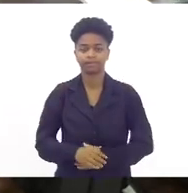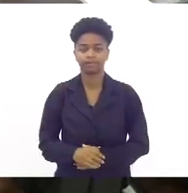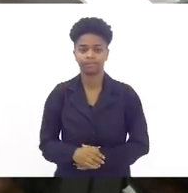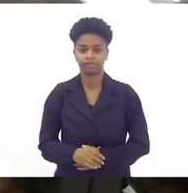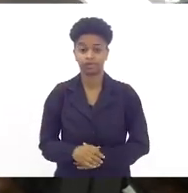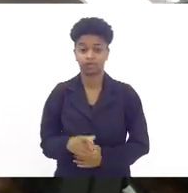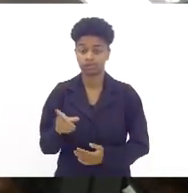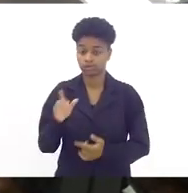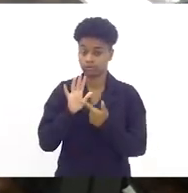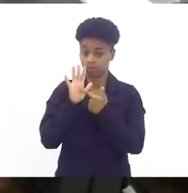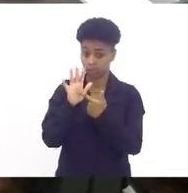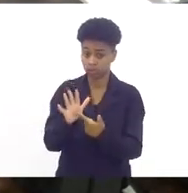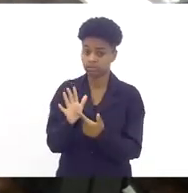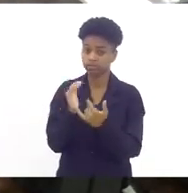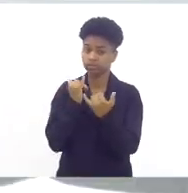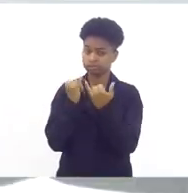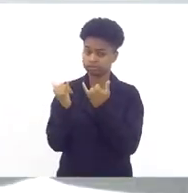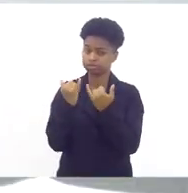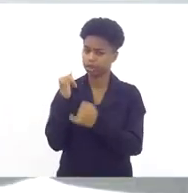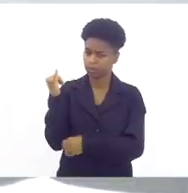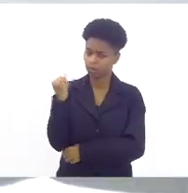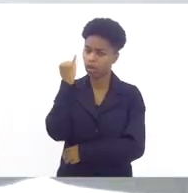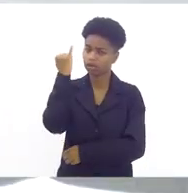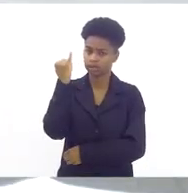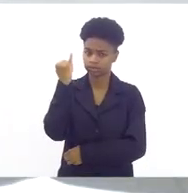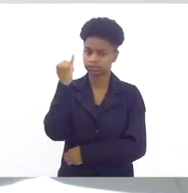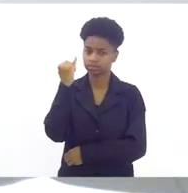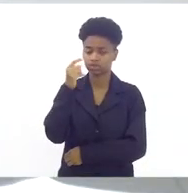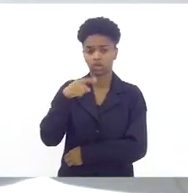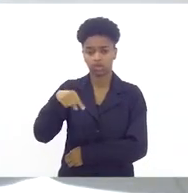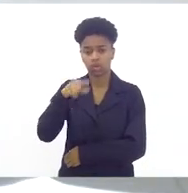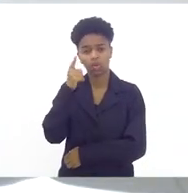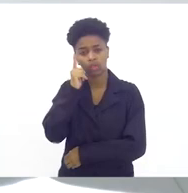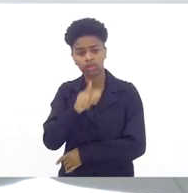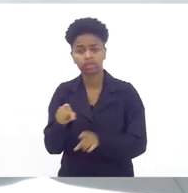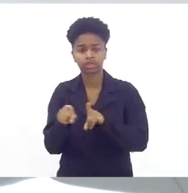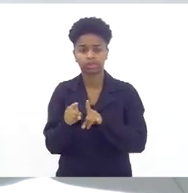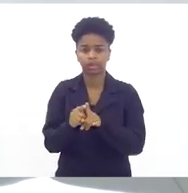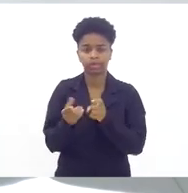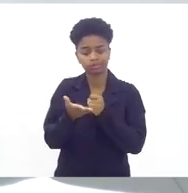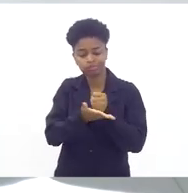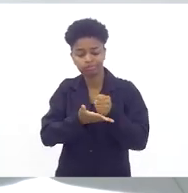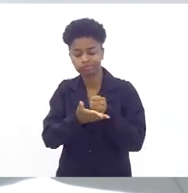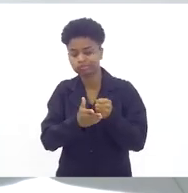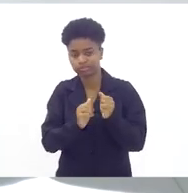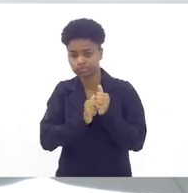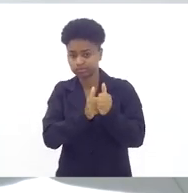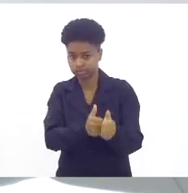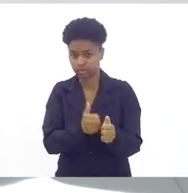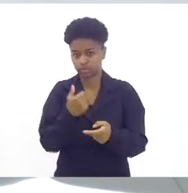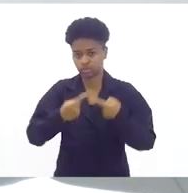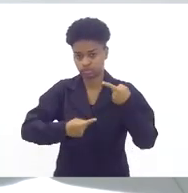os dados que você trouxe são muito importantes aqui para a gente balizar também nossa discussão e